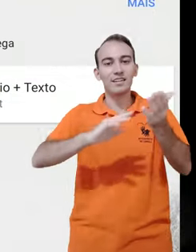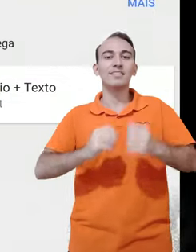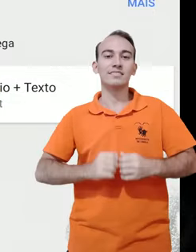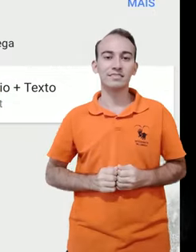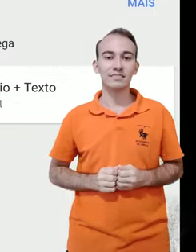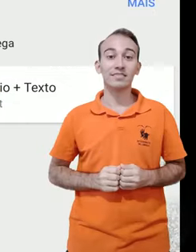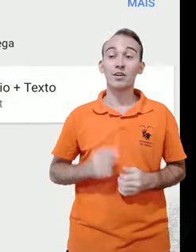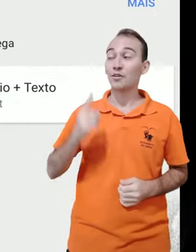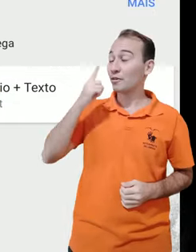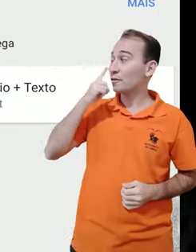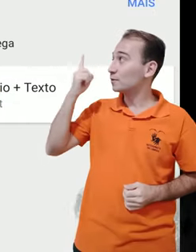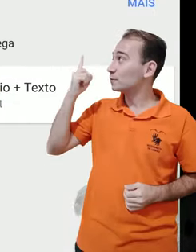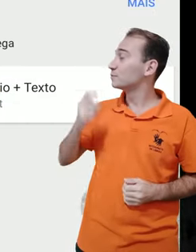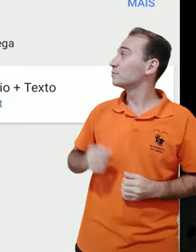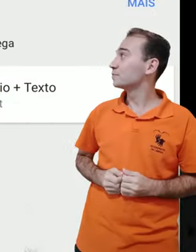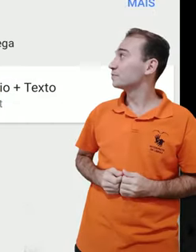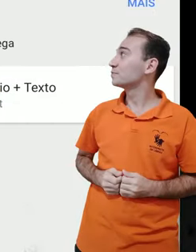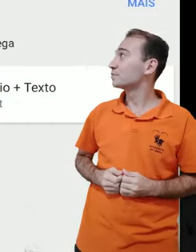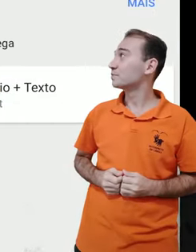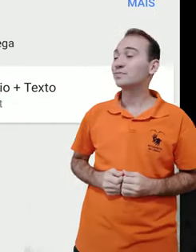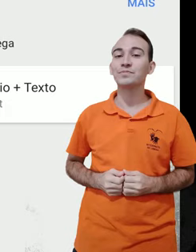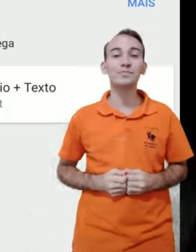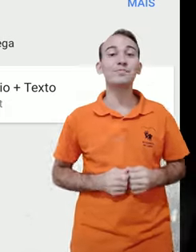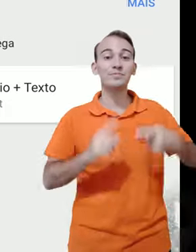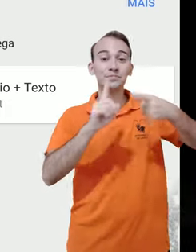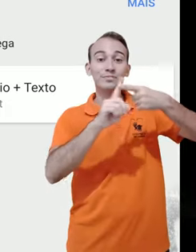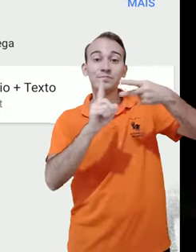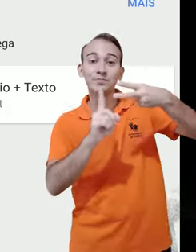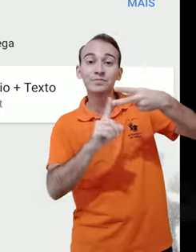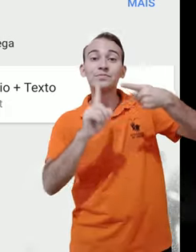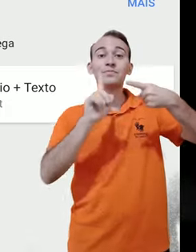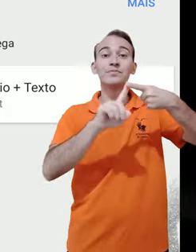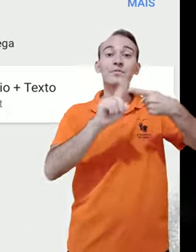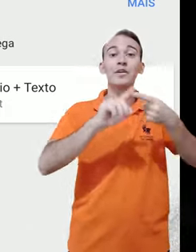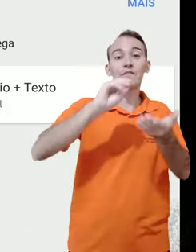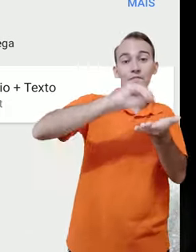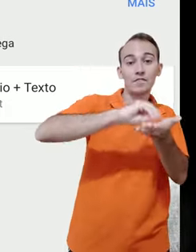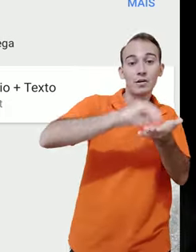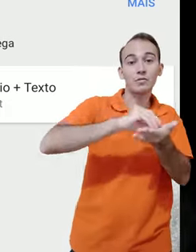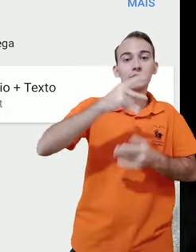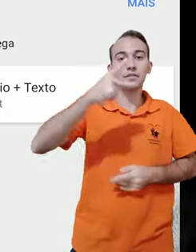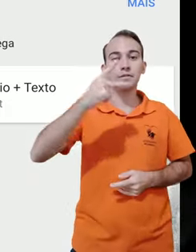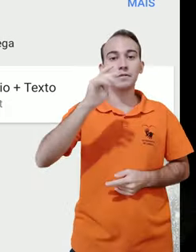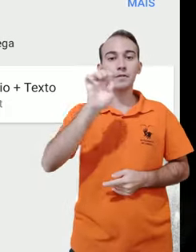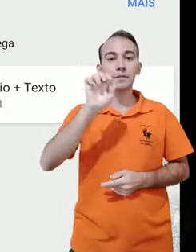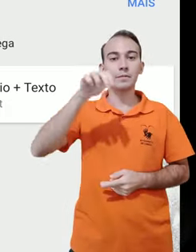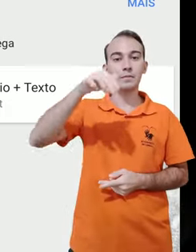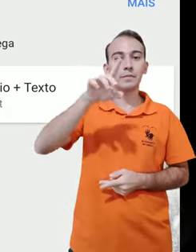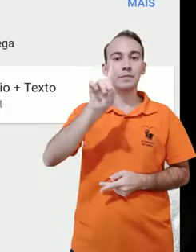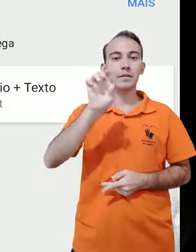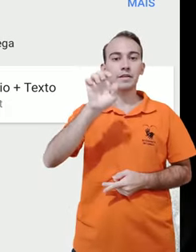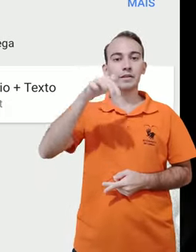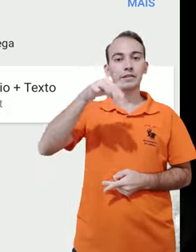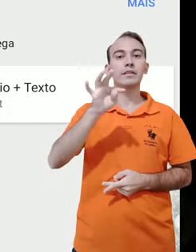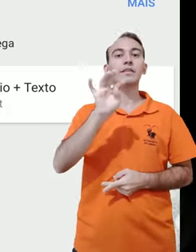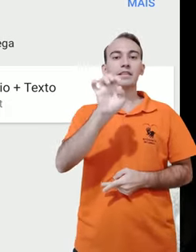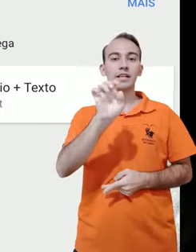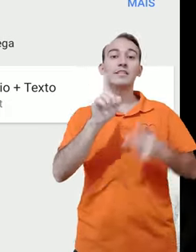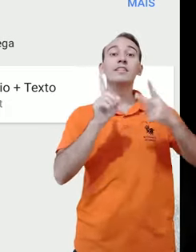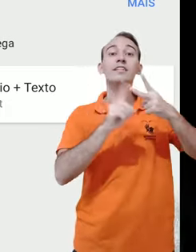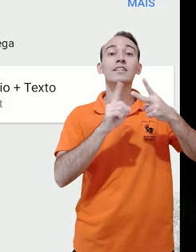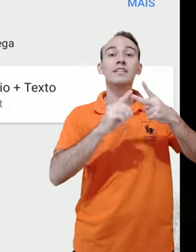e ao clicar você é direcionado para esse menu que é dividido entre pendentes e concluídas na parte superior da tela